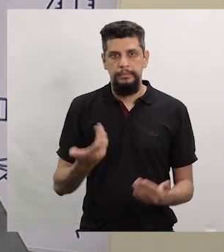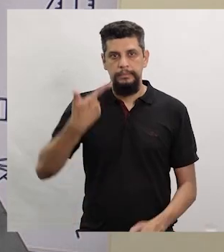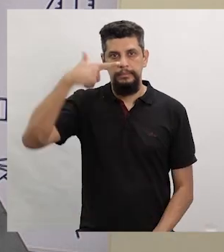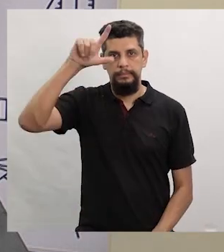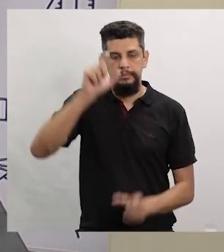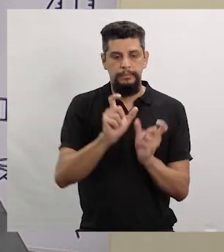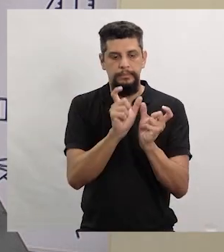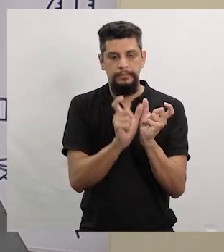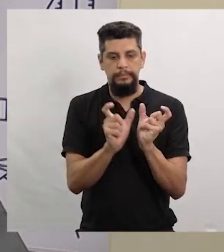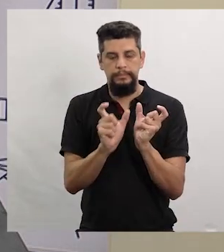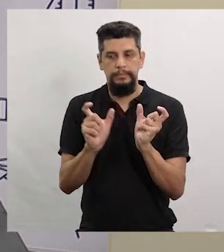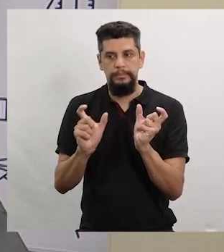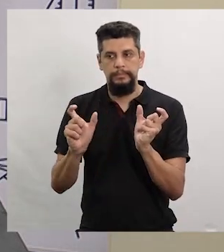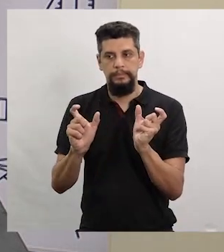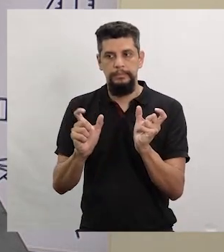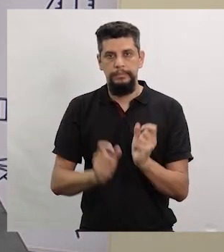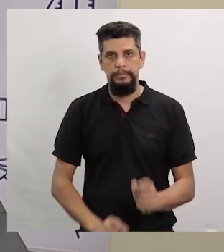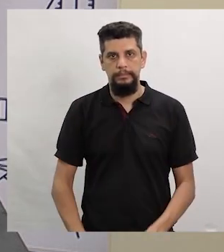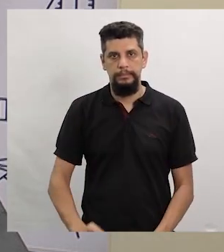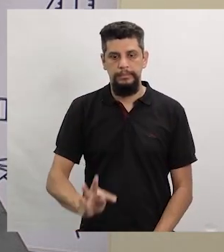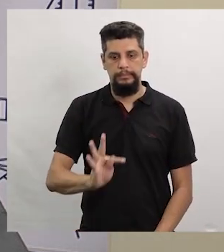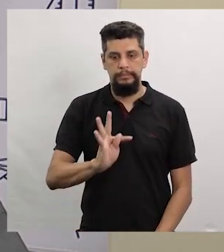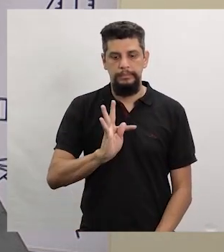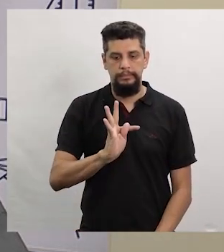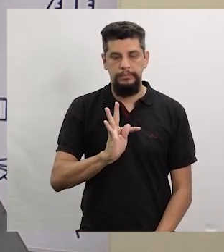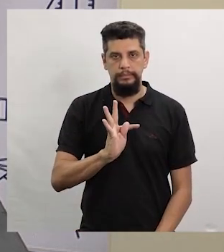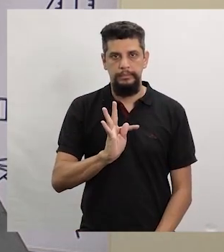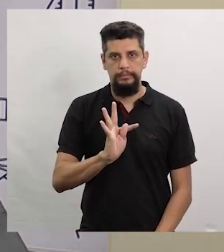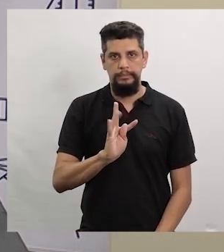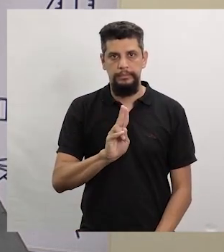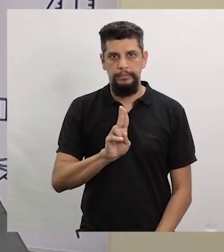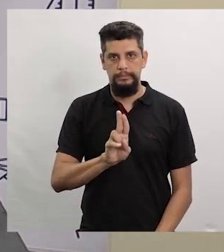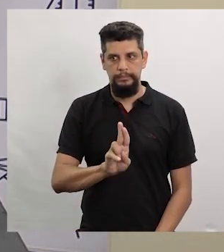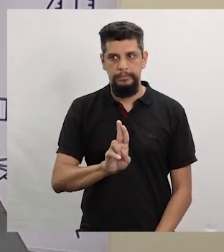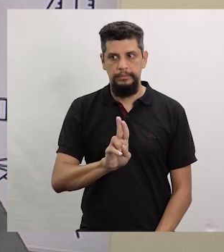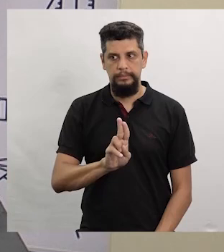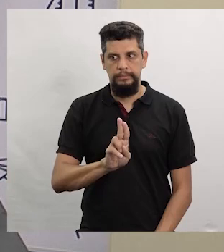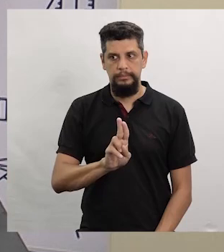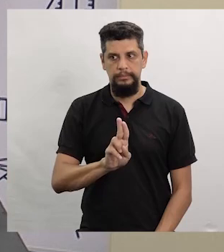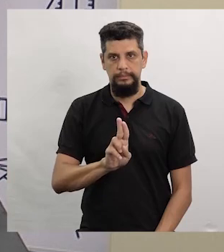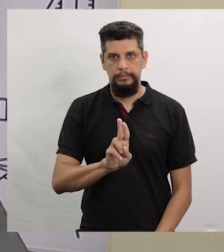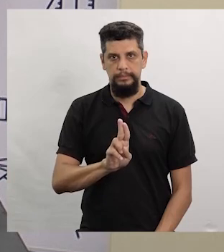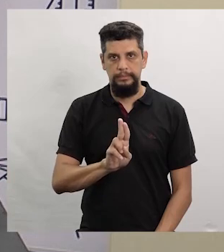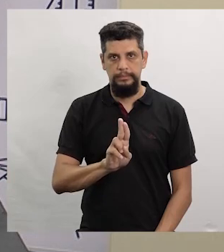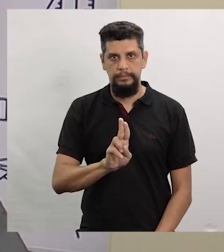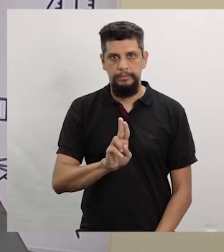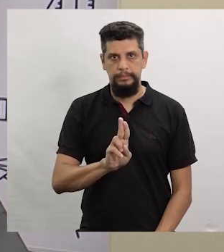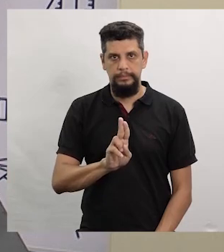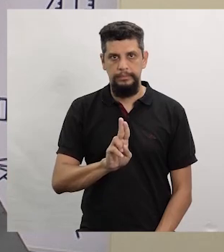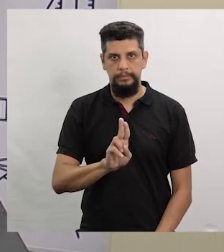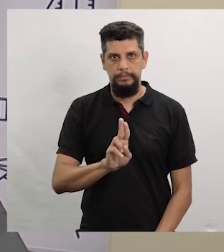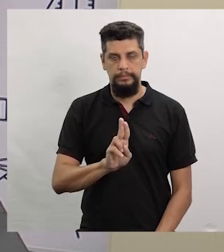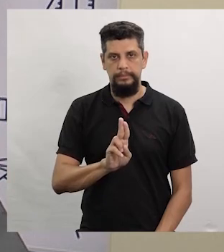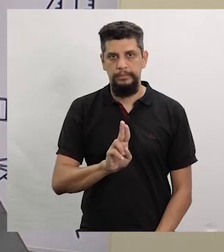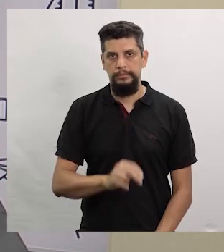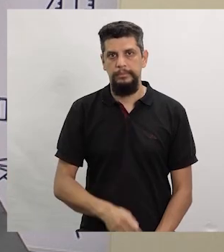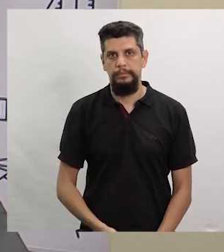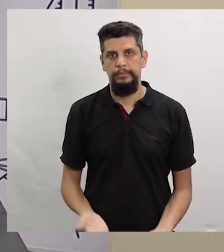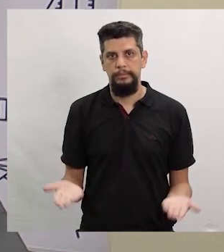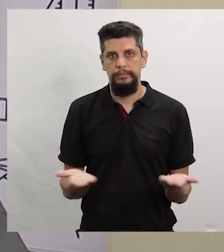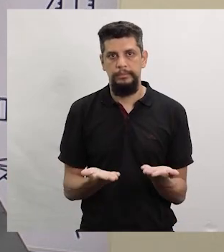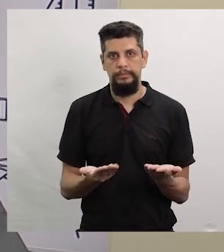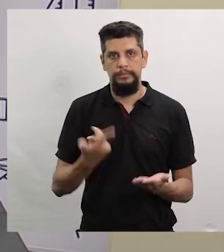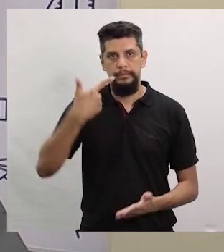próxima é tu vou deixar ela aqui no lugar por causa do espaço tá então é formada pela letra t e a letra